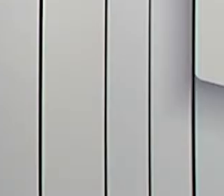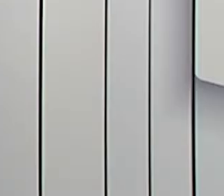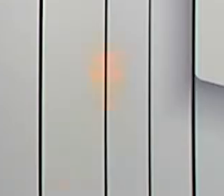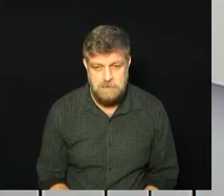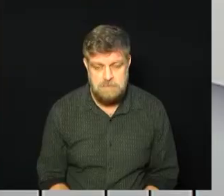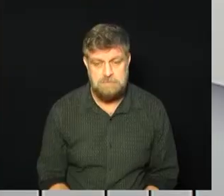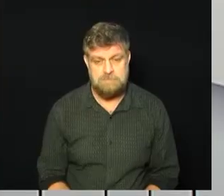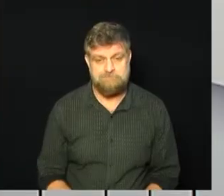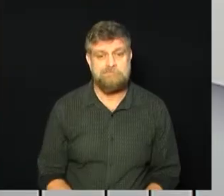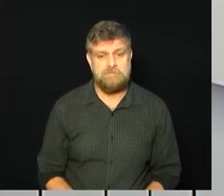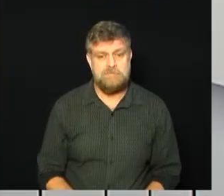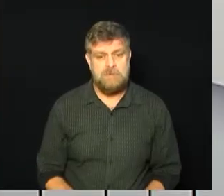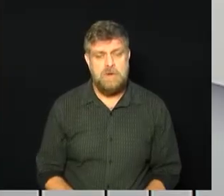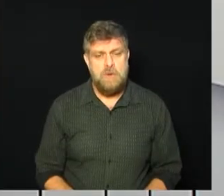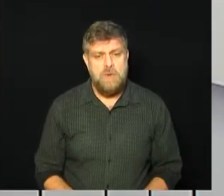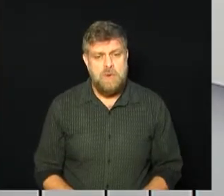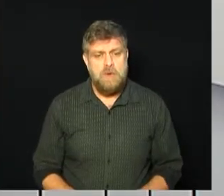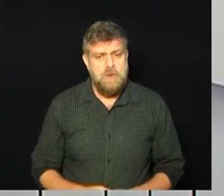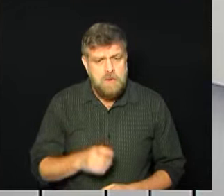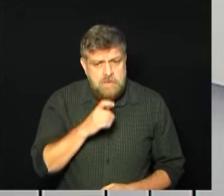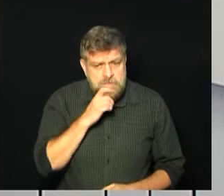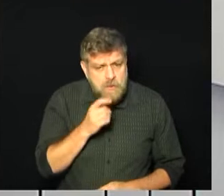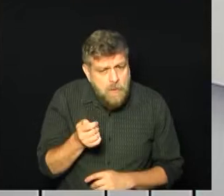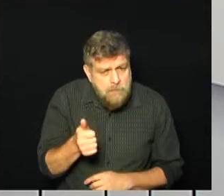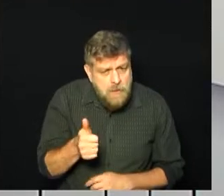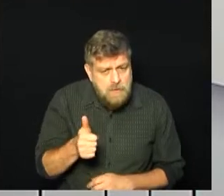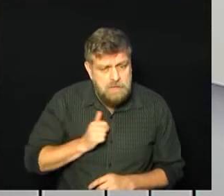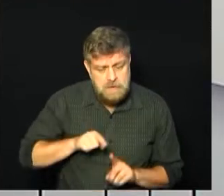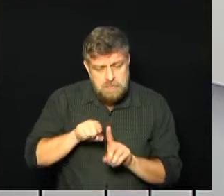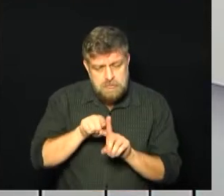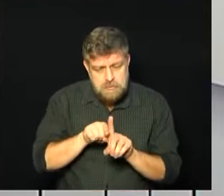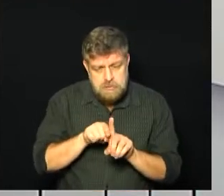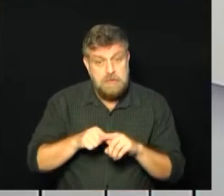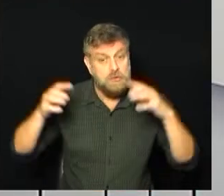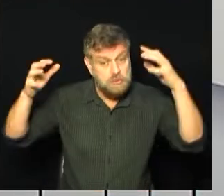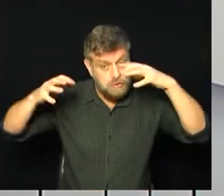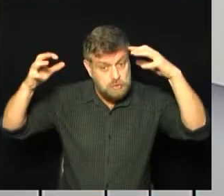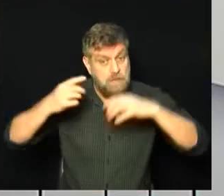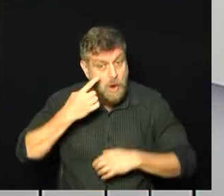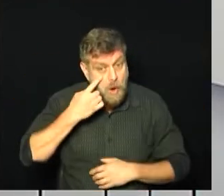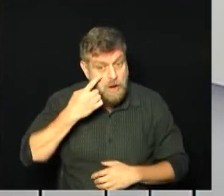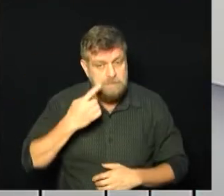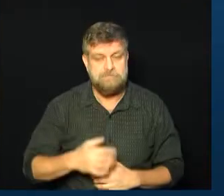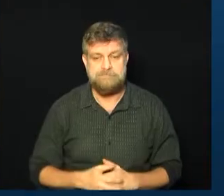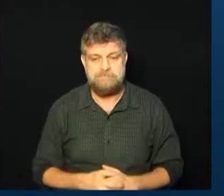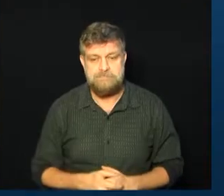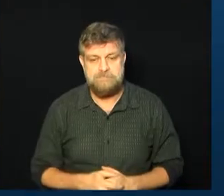A temperatura até que cai, viu? Mas é pouca coisa e pode ocorrer pancadas de chuva. Confira aí.